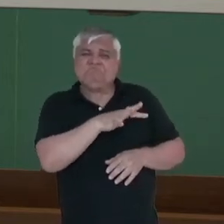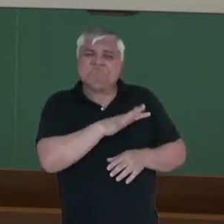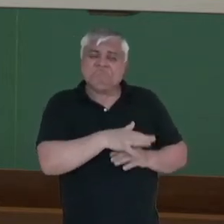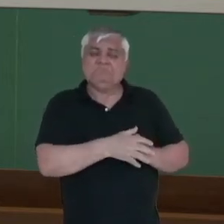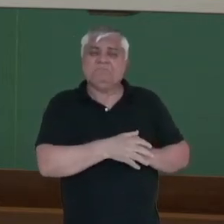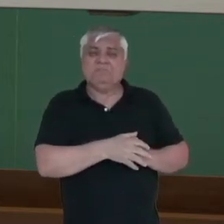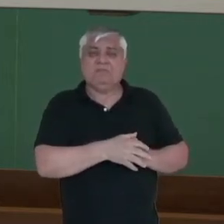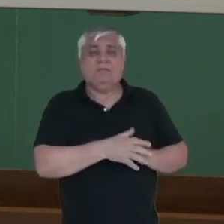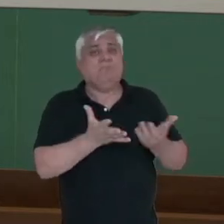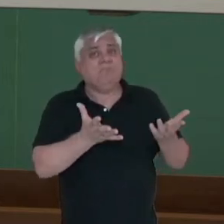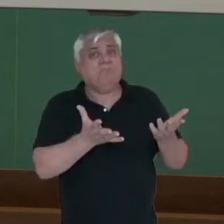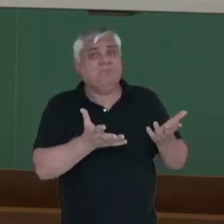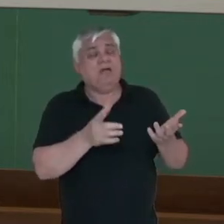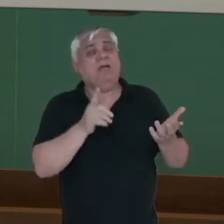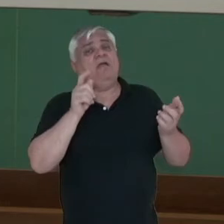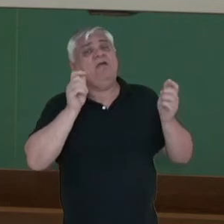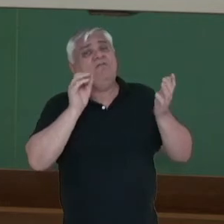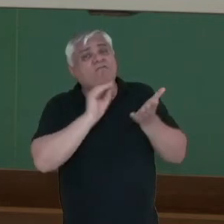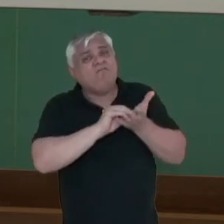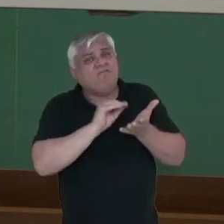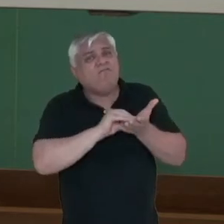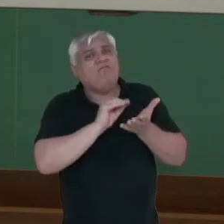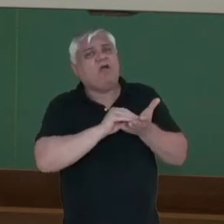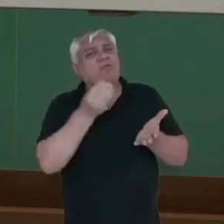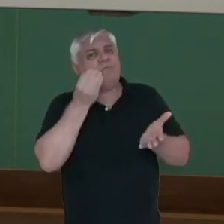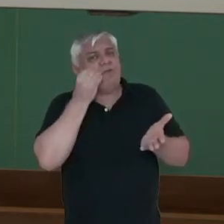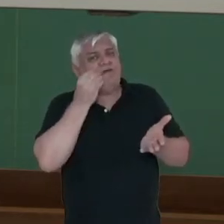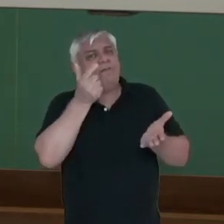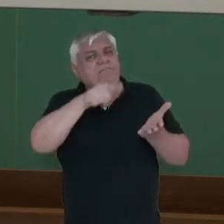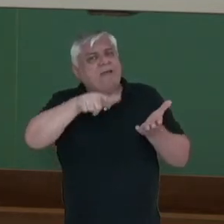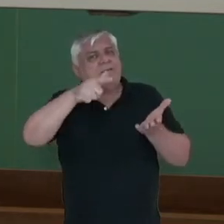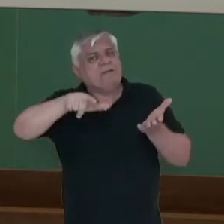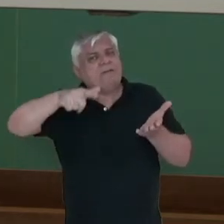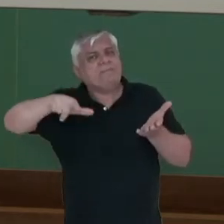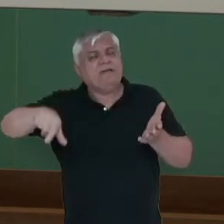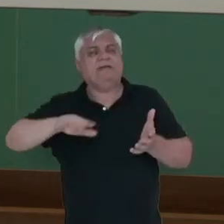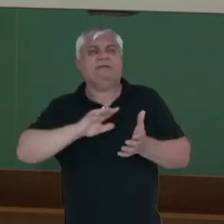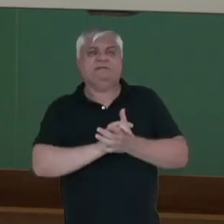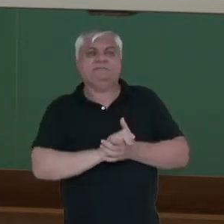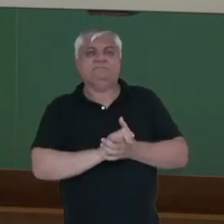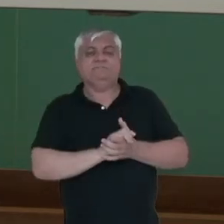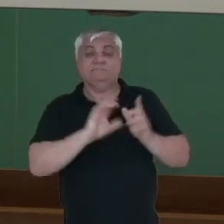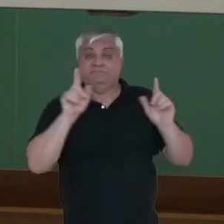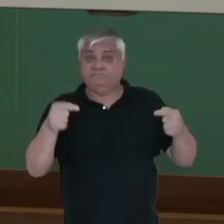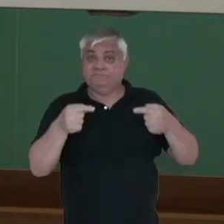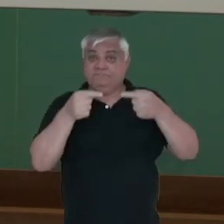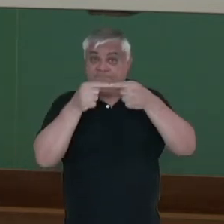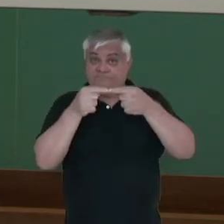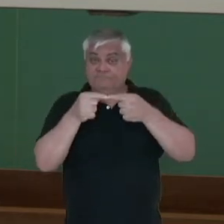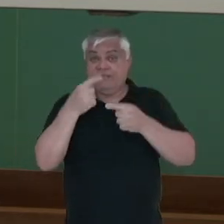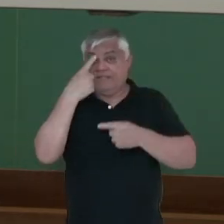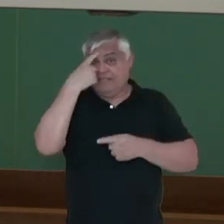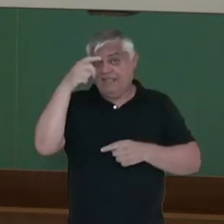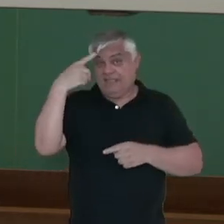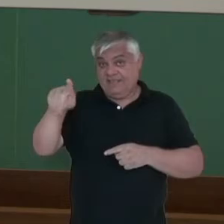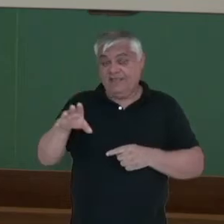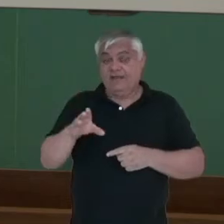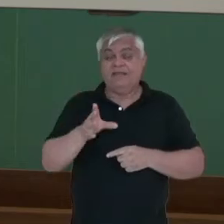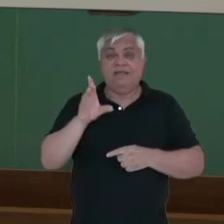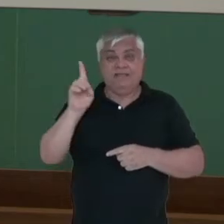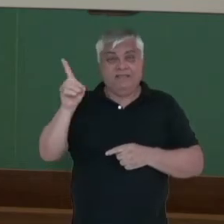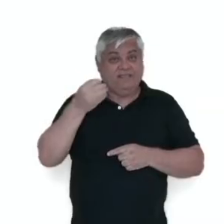é terrível. Ou, às vezes, sequer eu provei esse alimento. Então, de acordo com Hume, não há nenhum critério